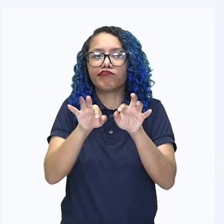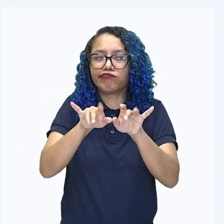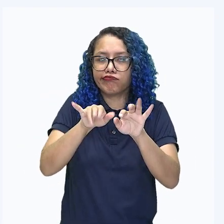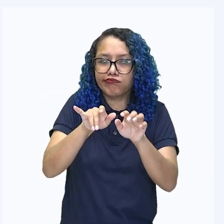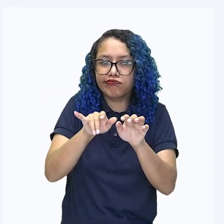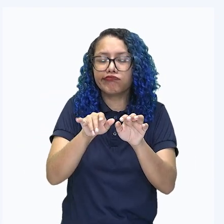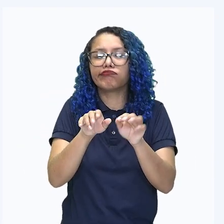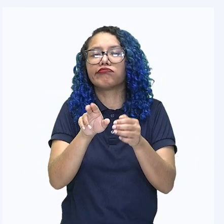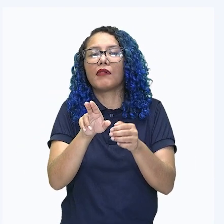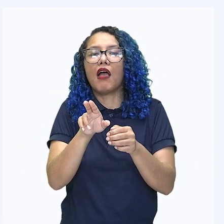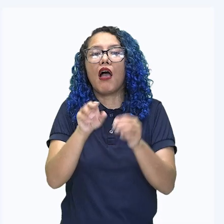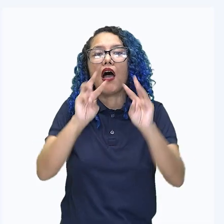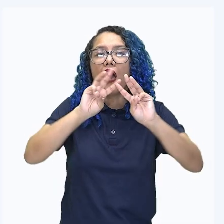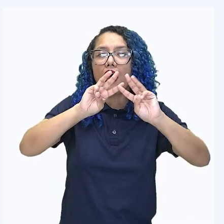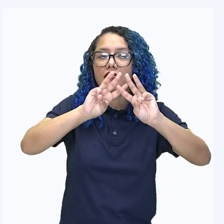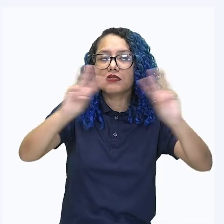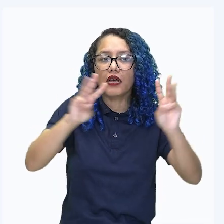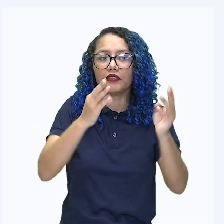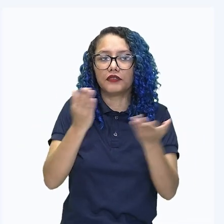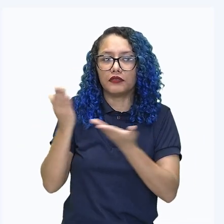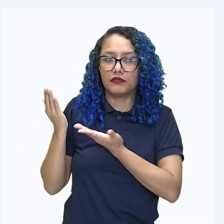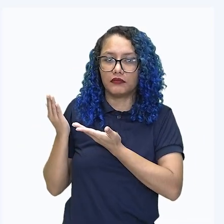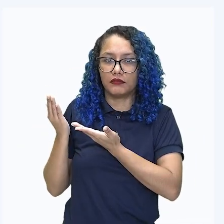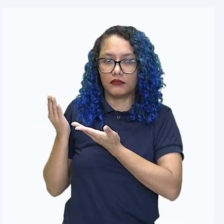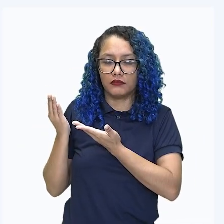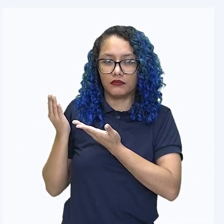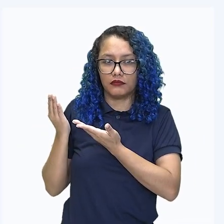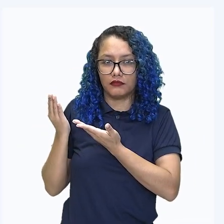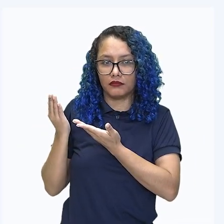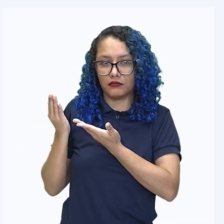endereço https